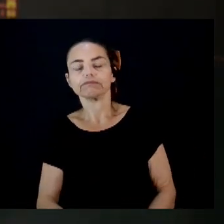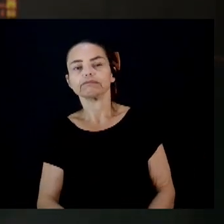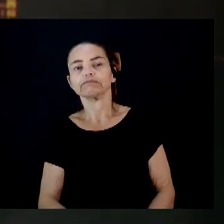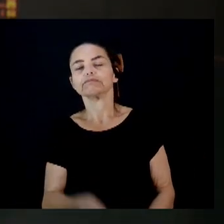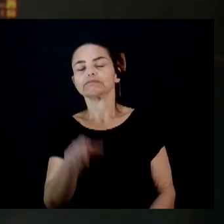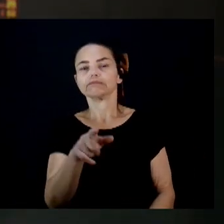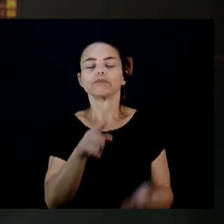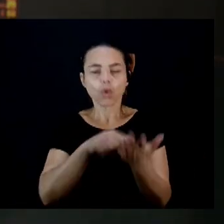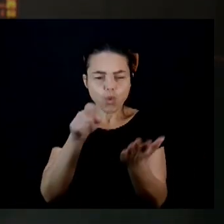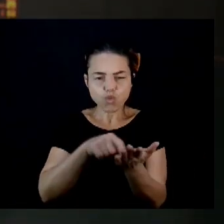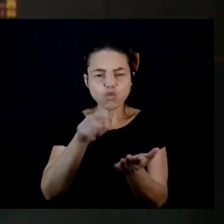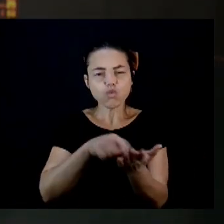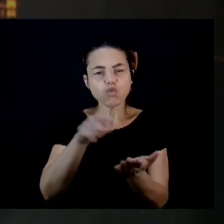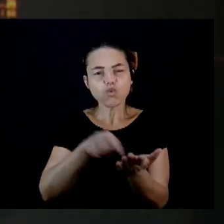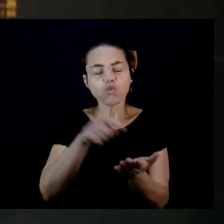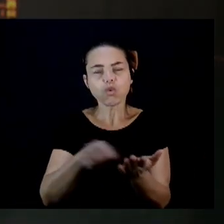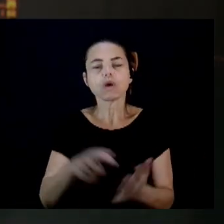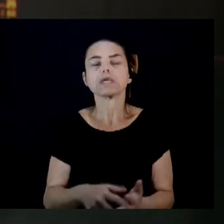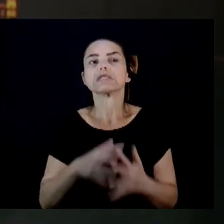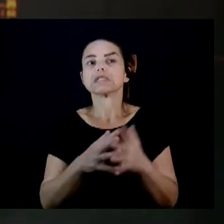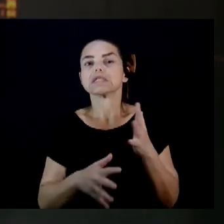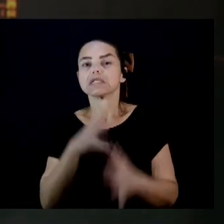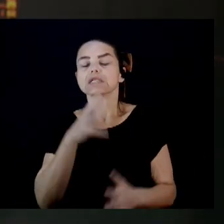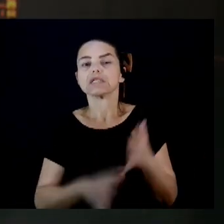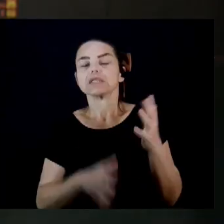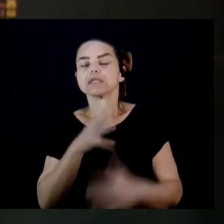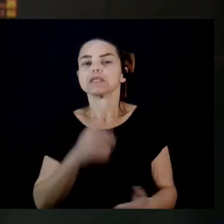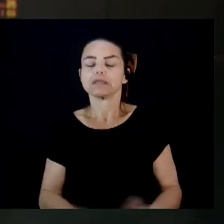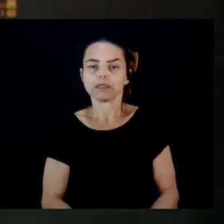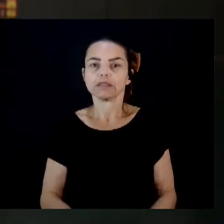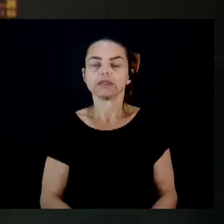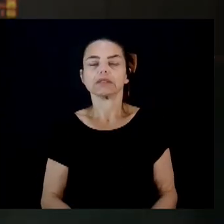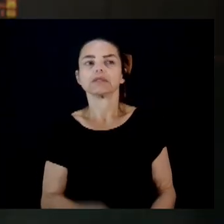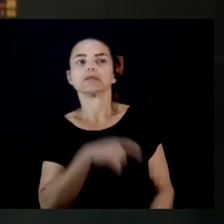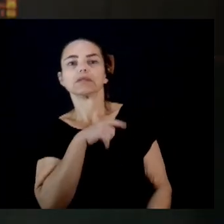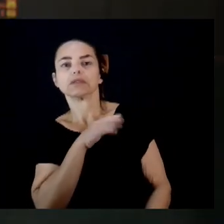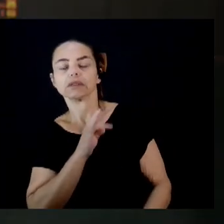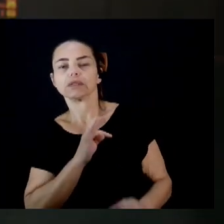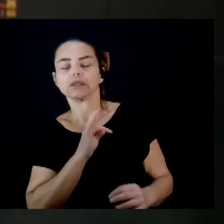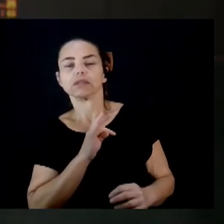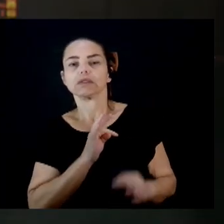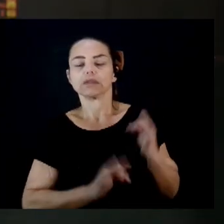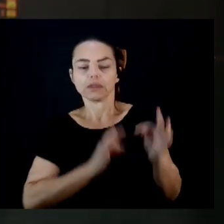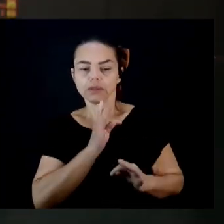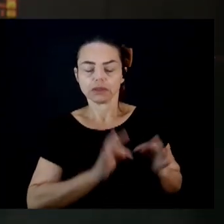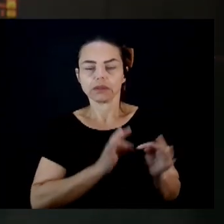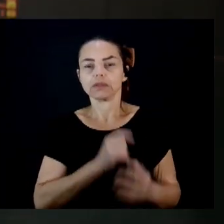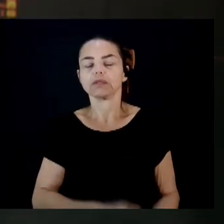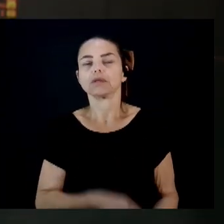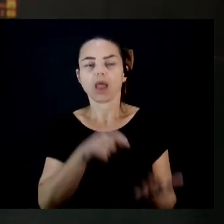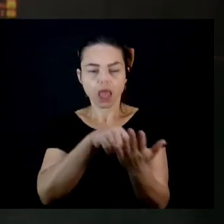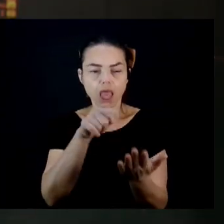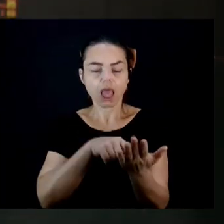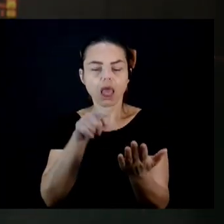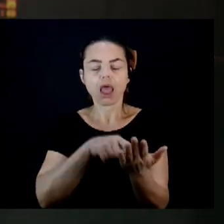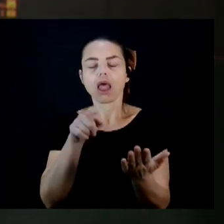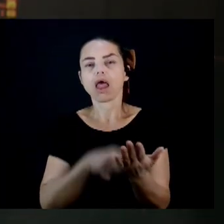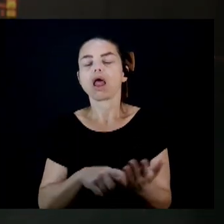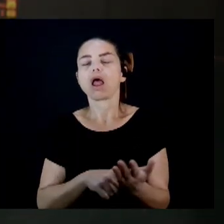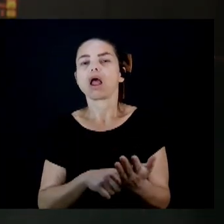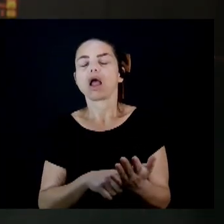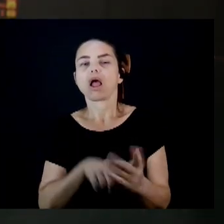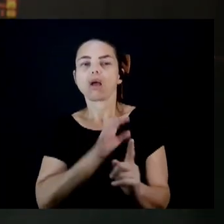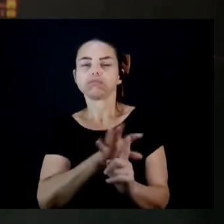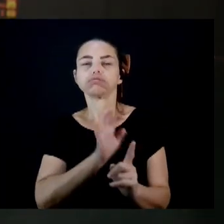excessivo afeta a libido de forma mista. O acesso rápido a conteúdos adultos estimula